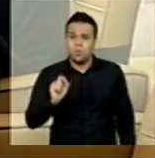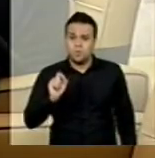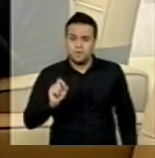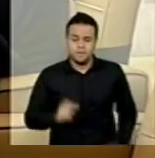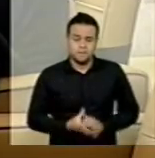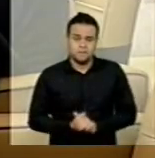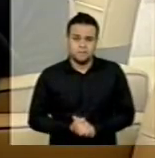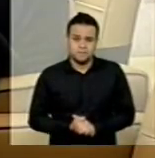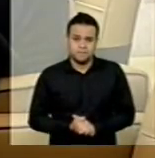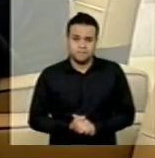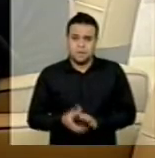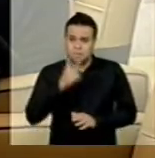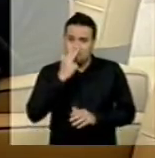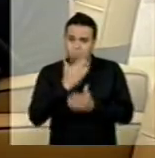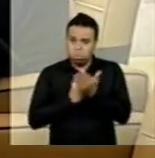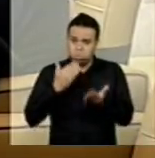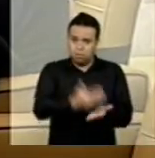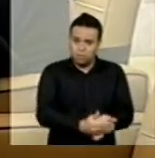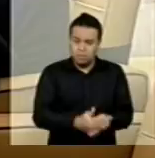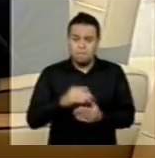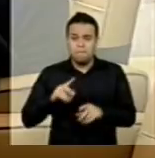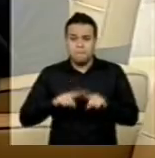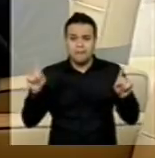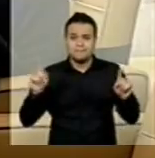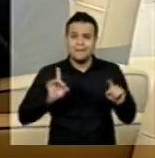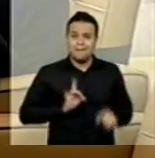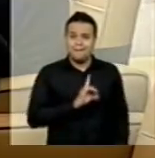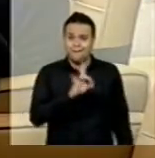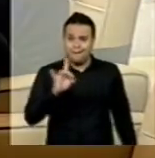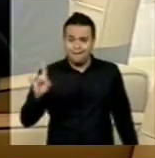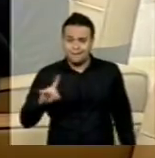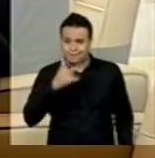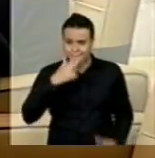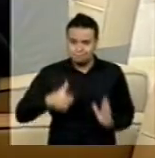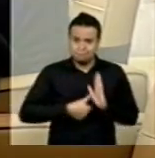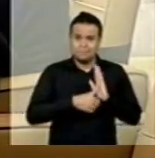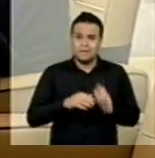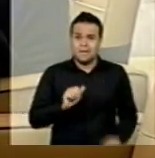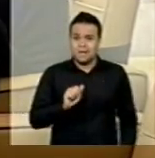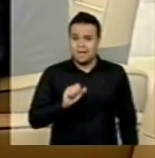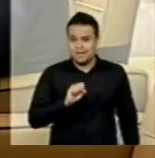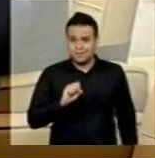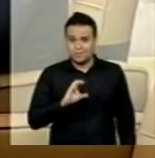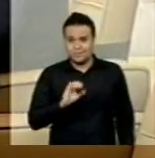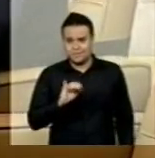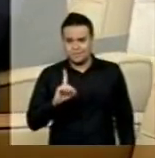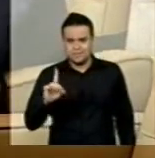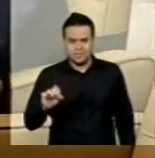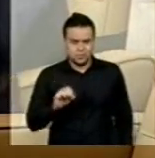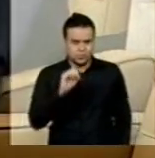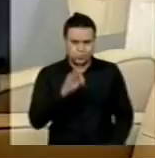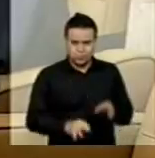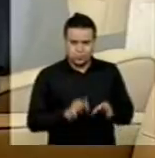o âmbito de atuação de cada associado. Os magistrados não contam com